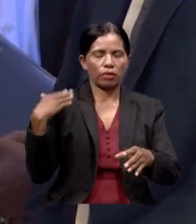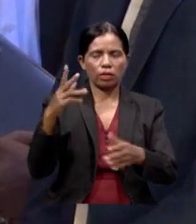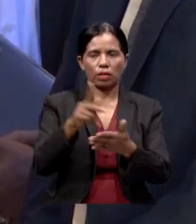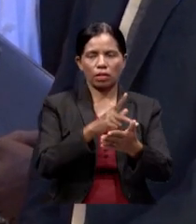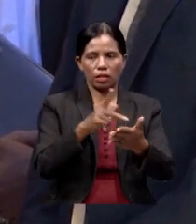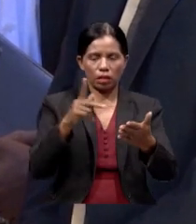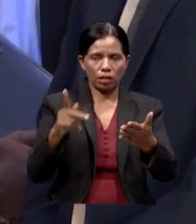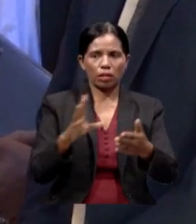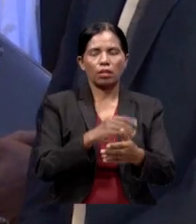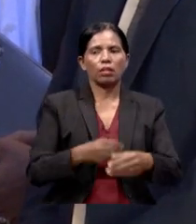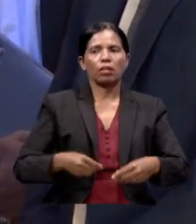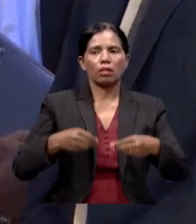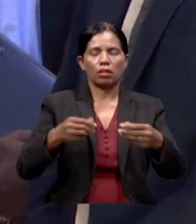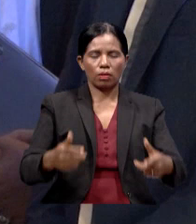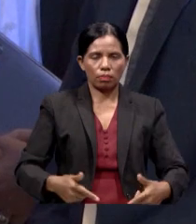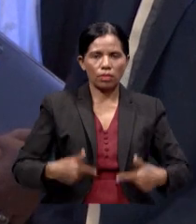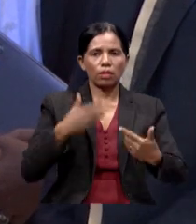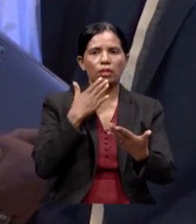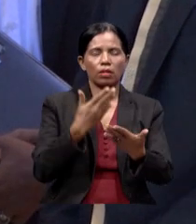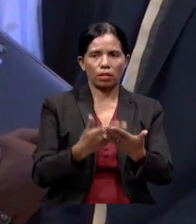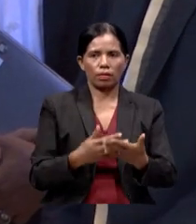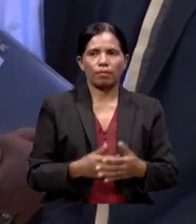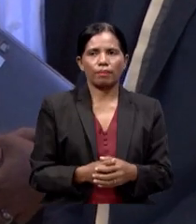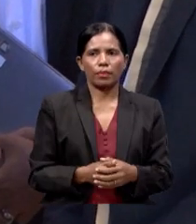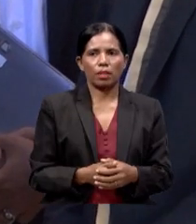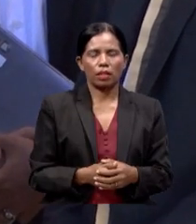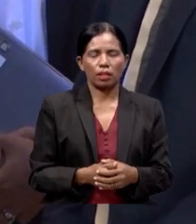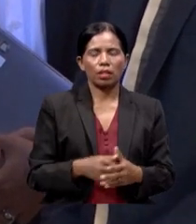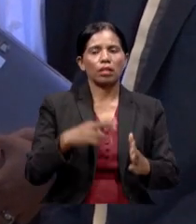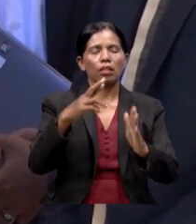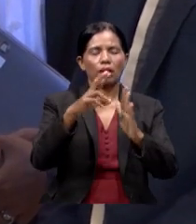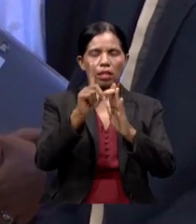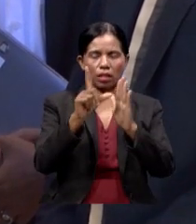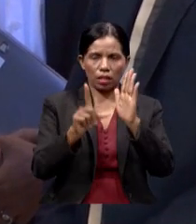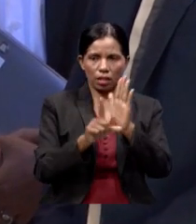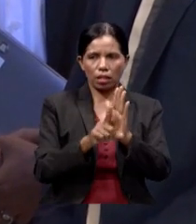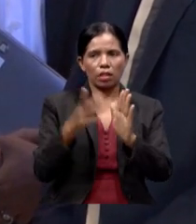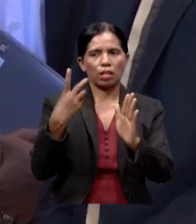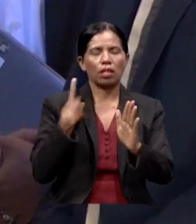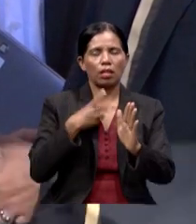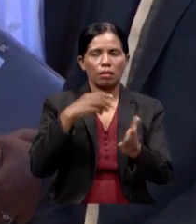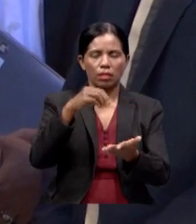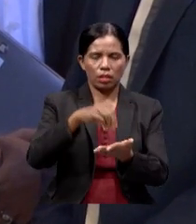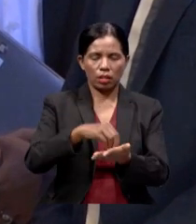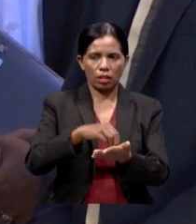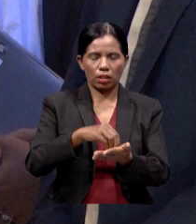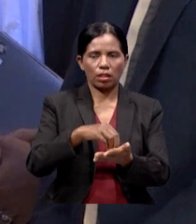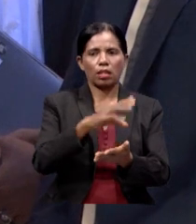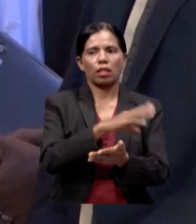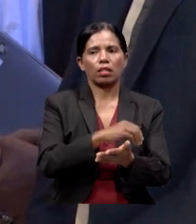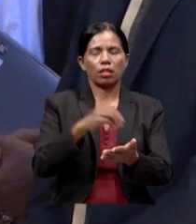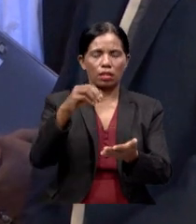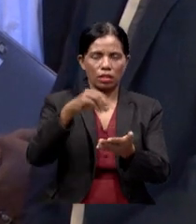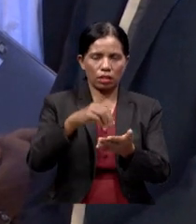e empregabilidade, no moço mori saudável. E a resolução de RASIC contempla a recomendação que era que bem